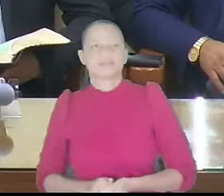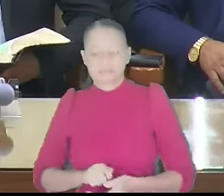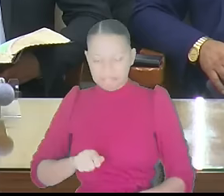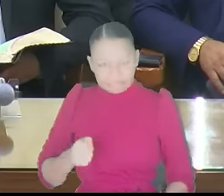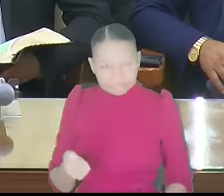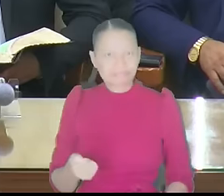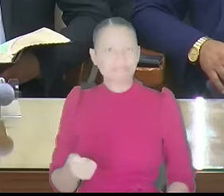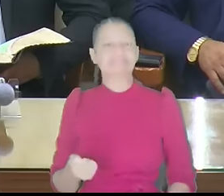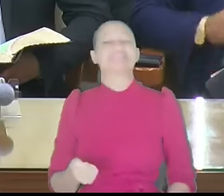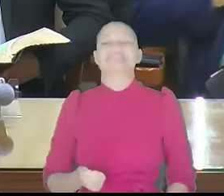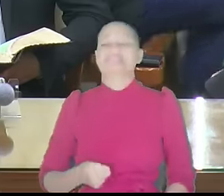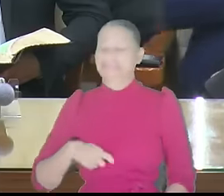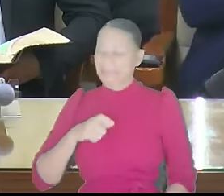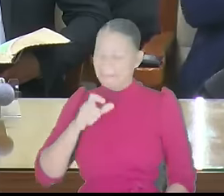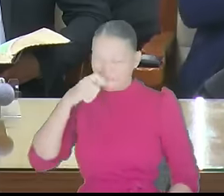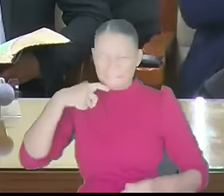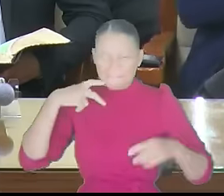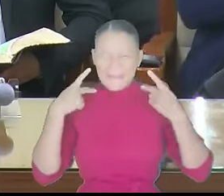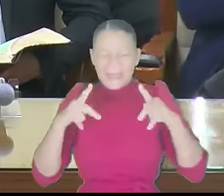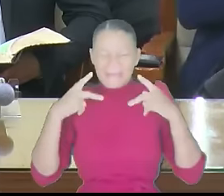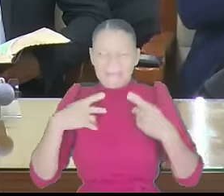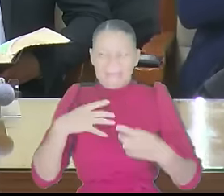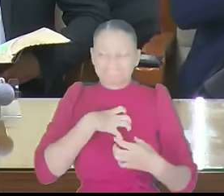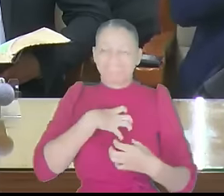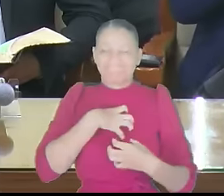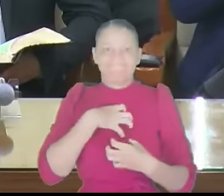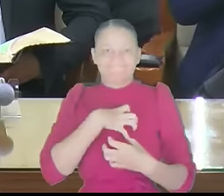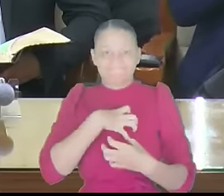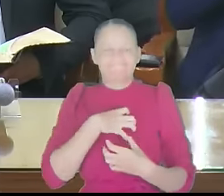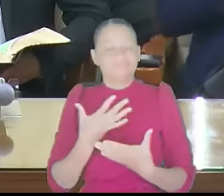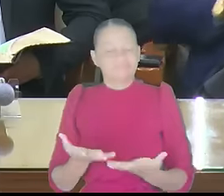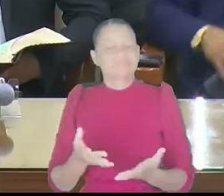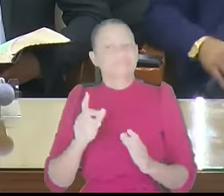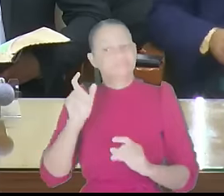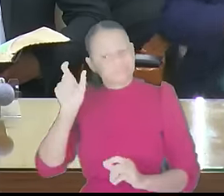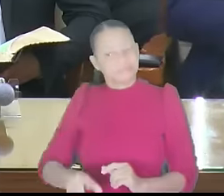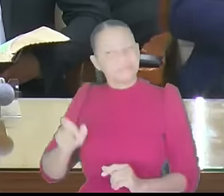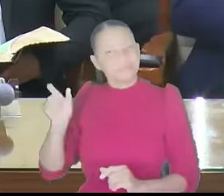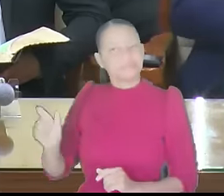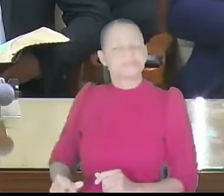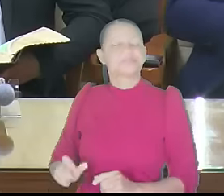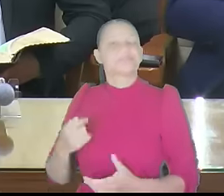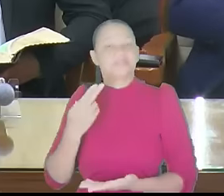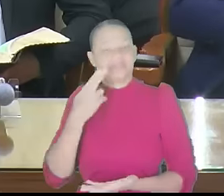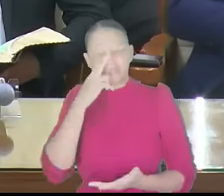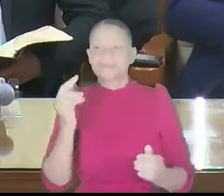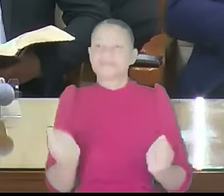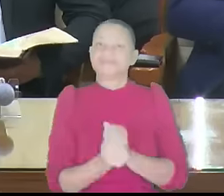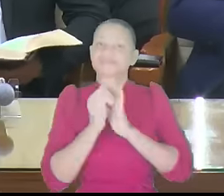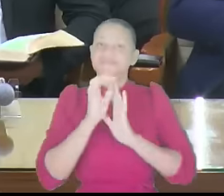Glória a Deus, apertando parafuso. Para crente. Glória a Deus.